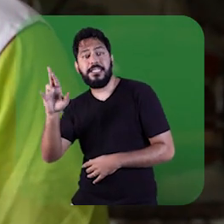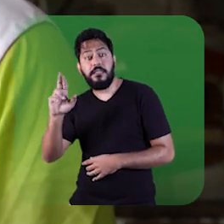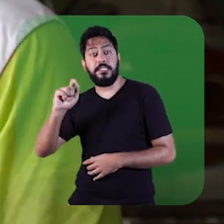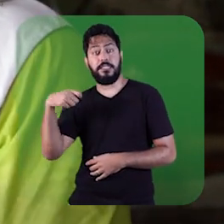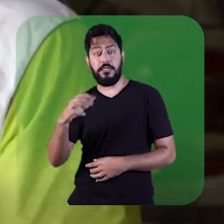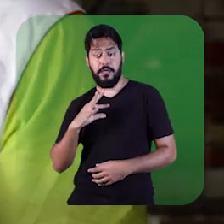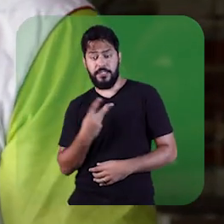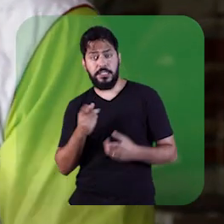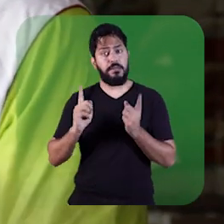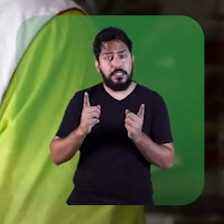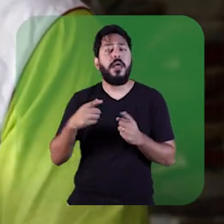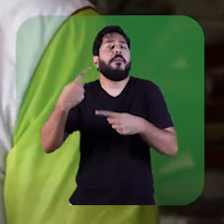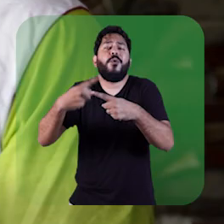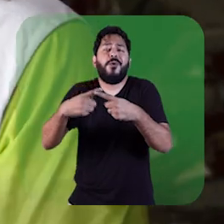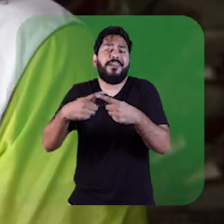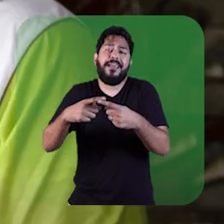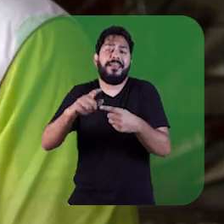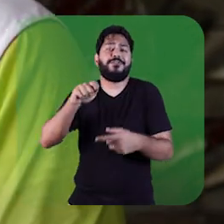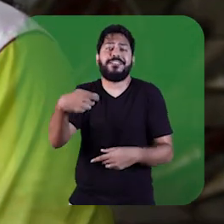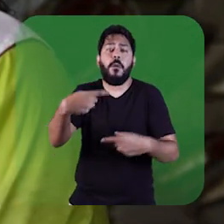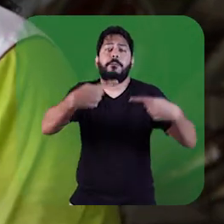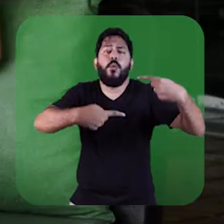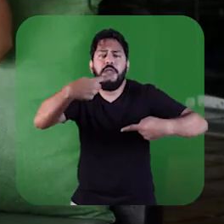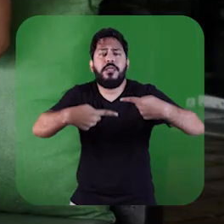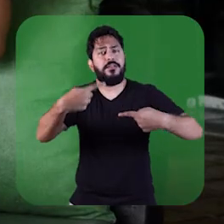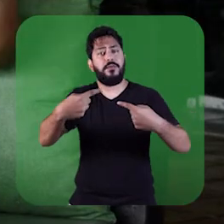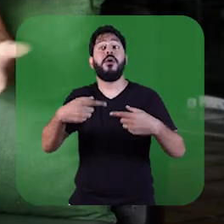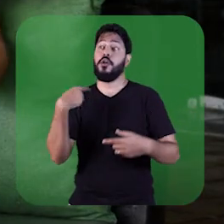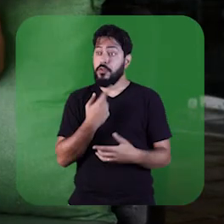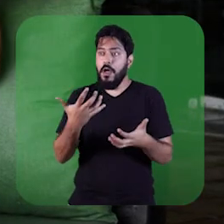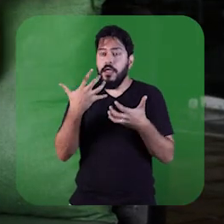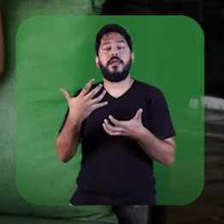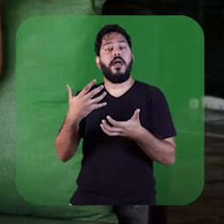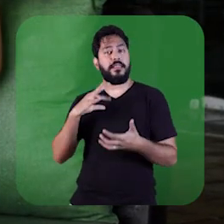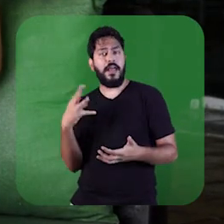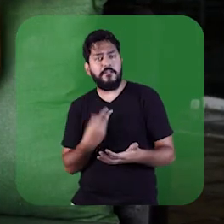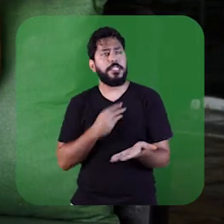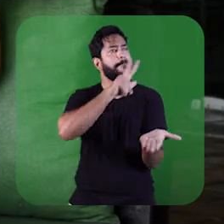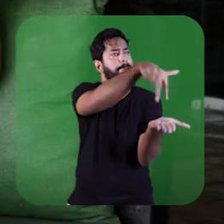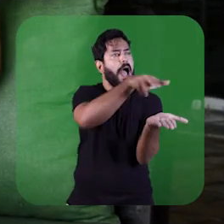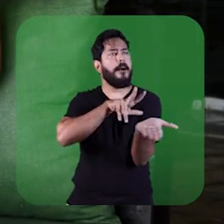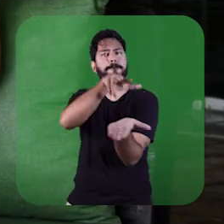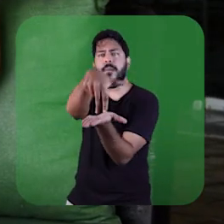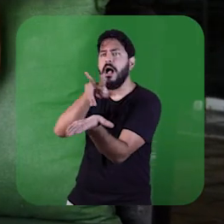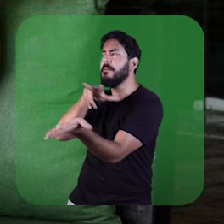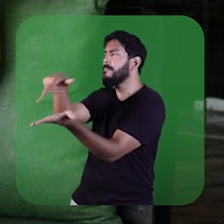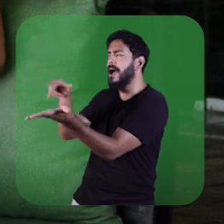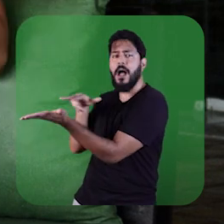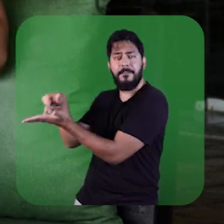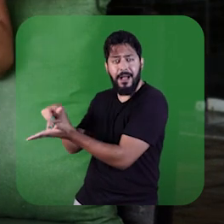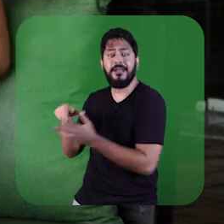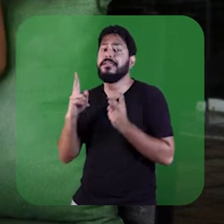ele, né? Porque é isso que a gente quer travesti, né? Ocupando cada vez mais os espaços, como eu falei, né?